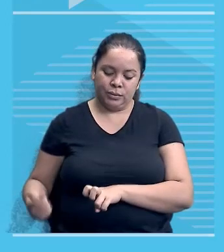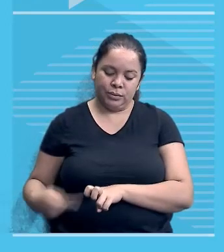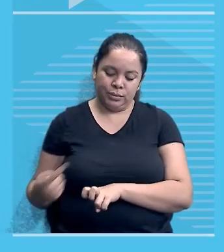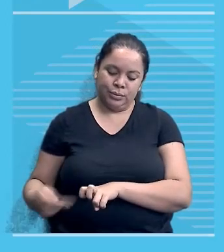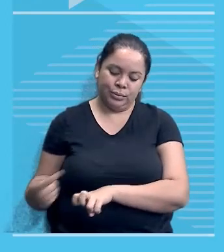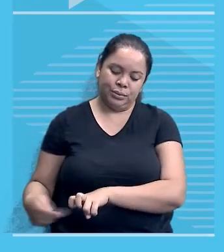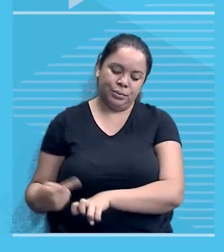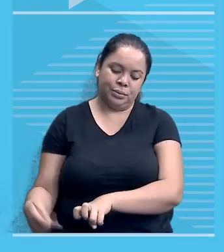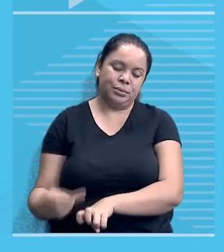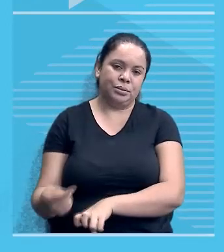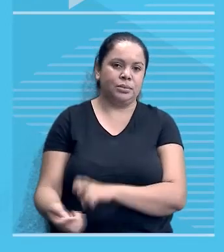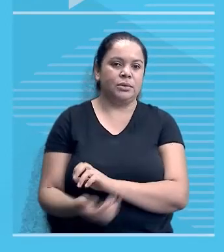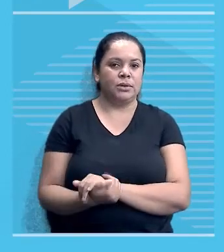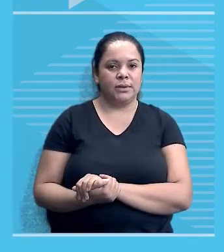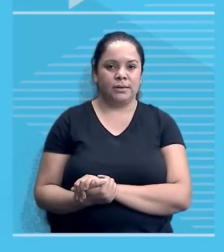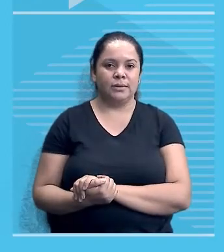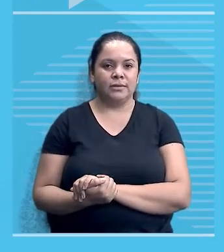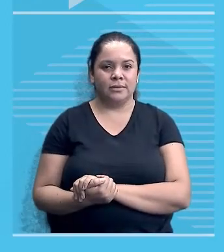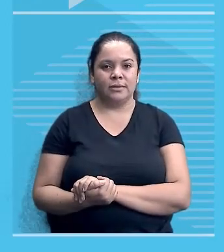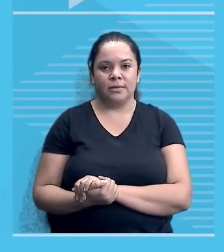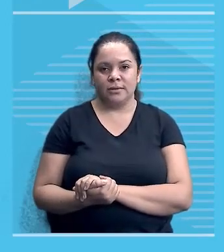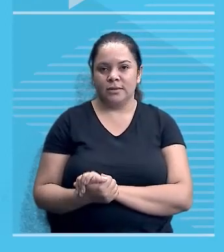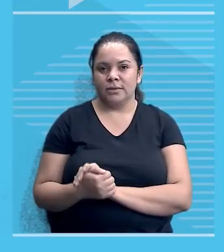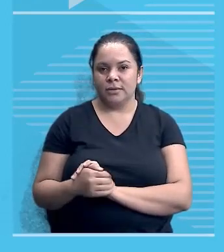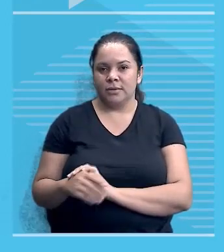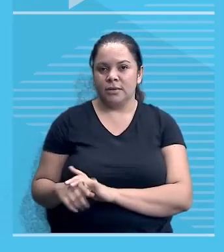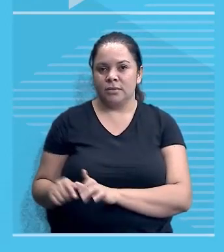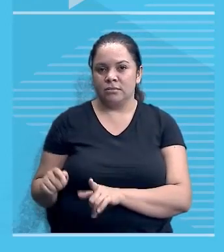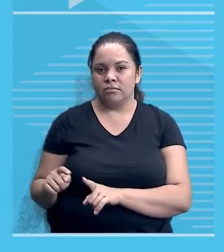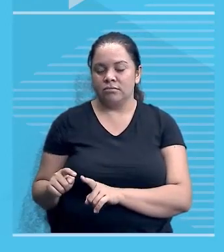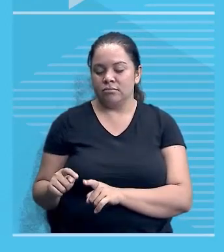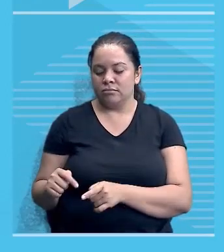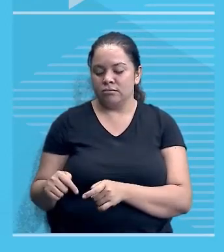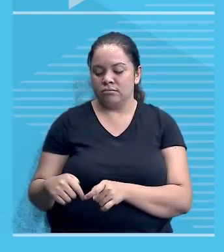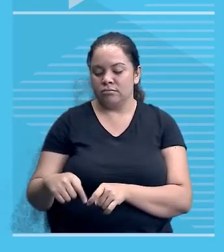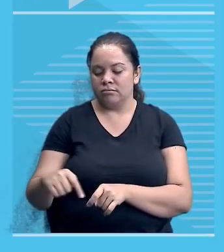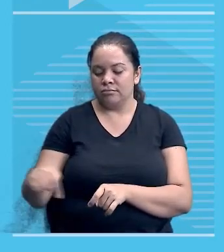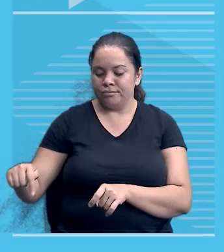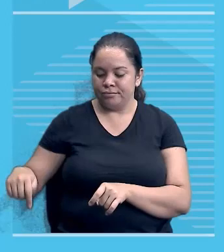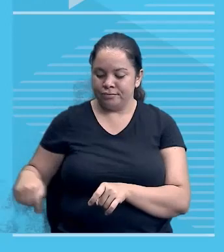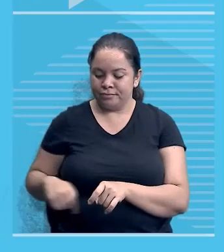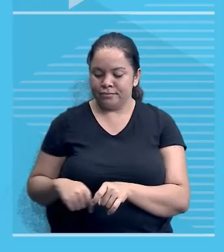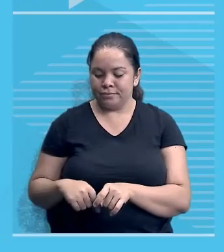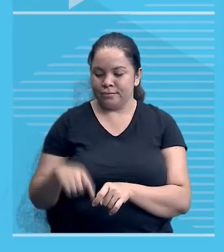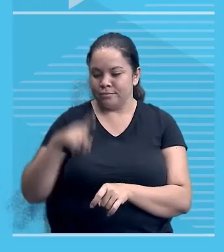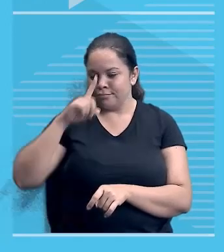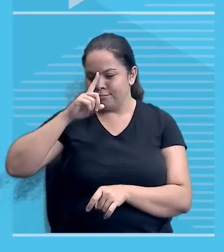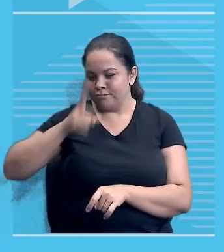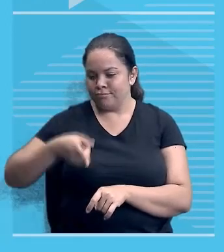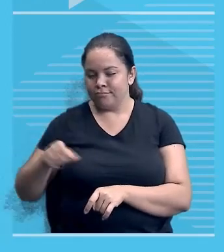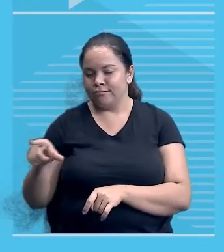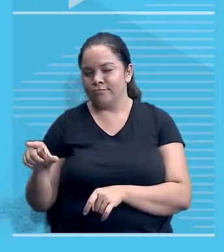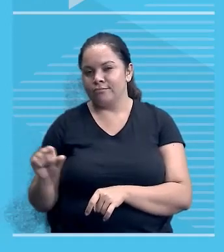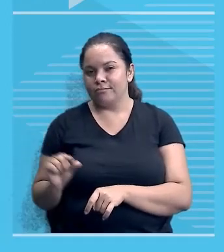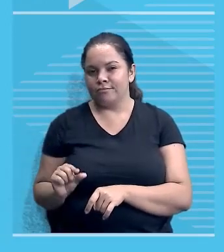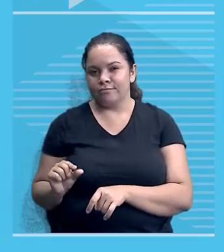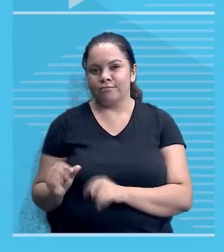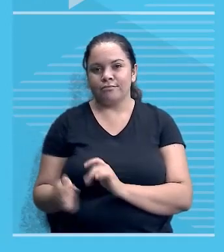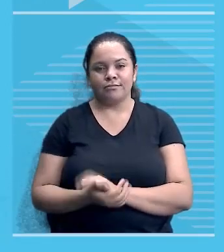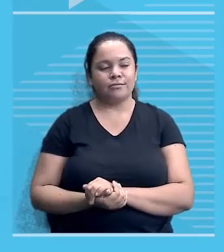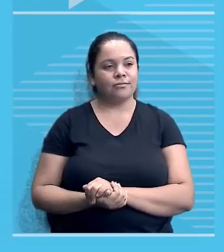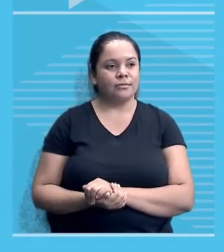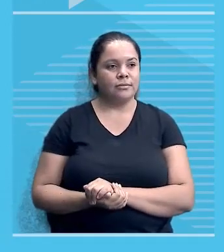urbanização nós temos esses dois fatores né o fator atrativo o atrativo é aquilo que é a cidade